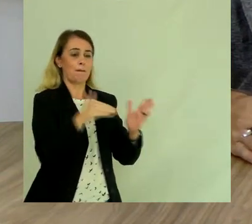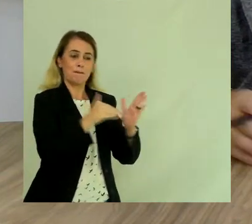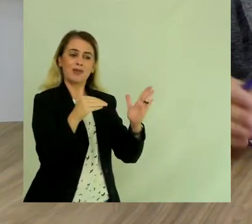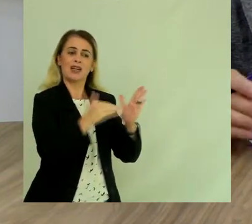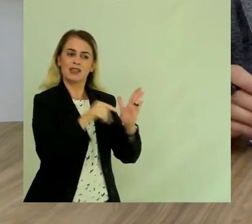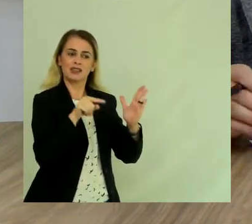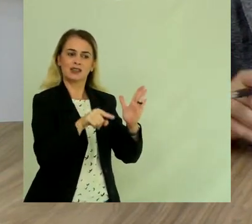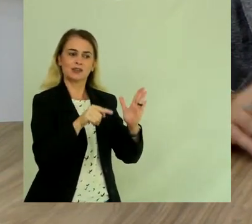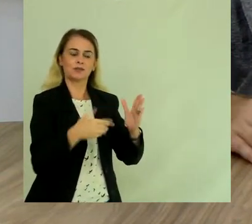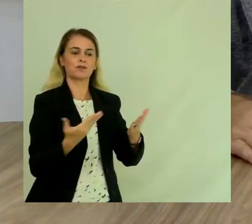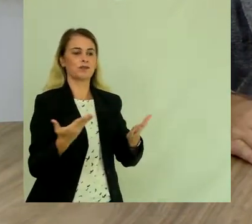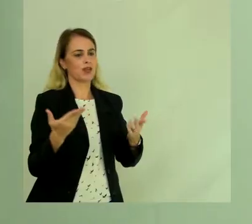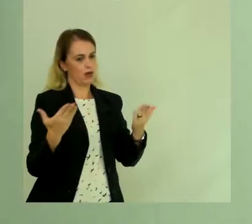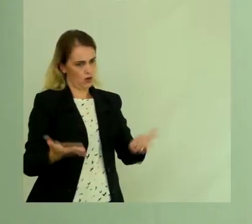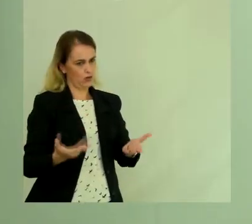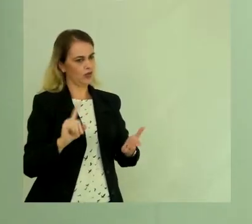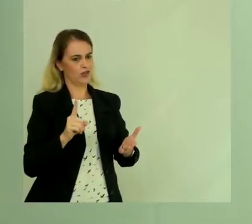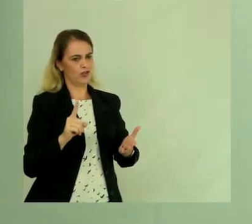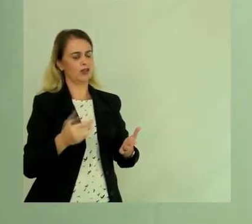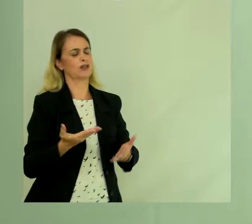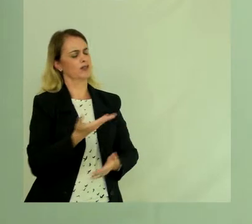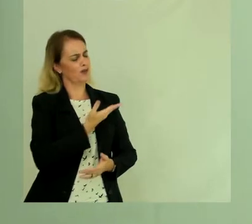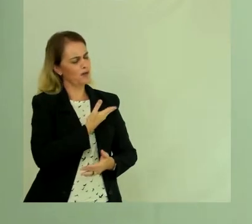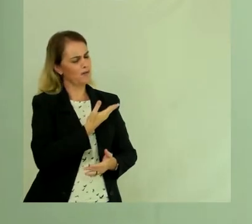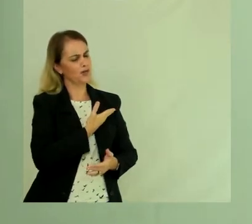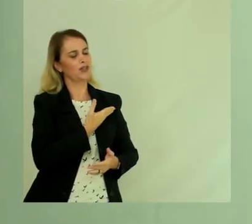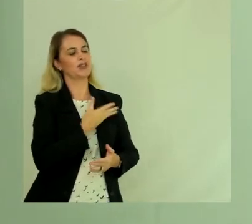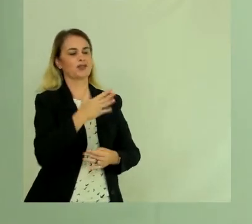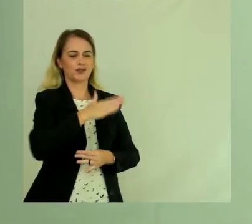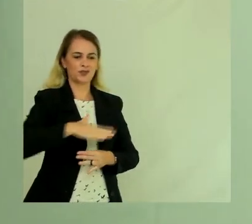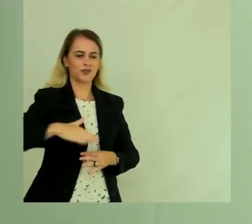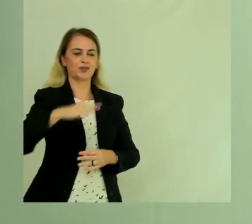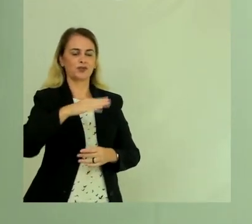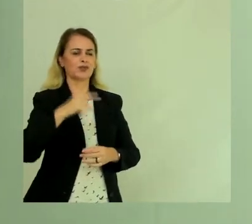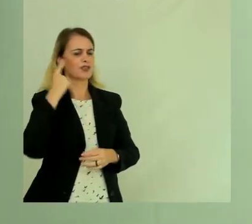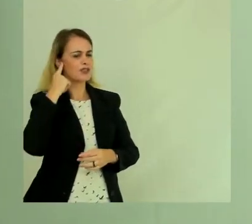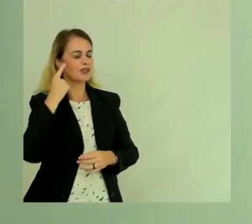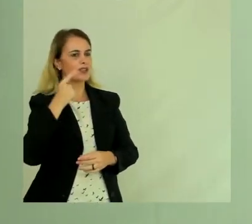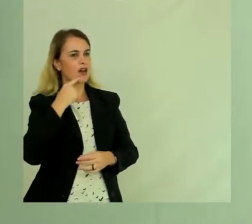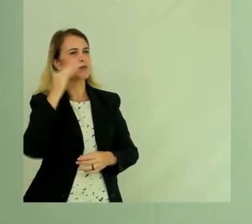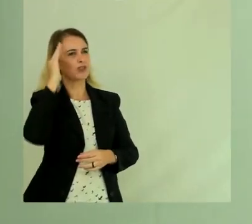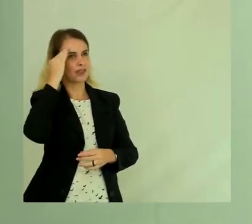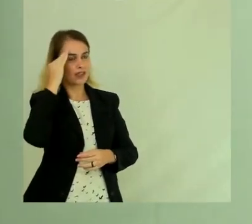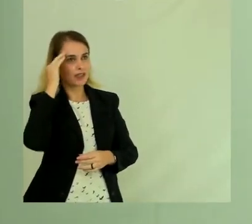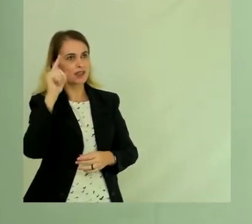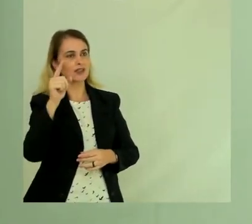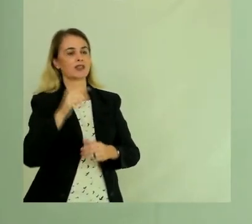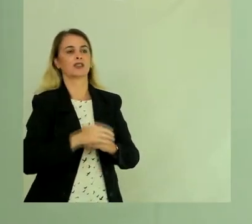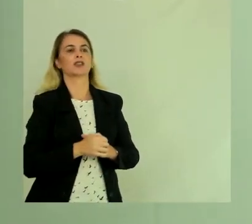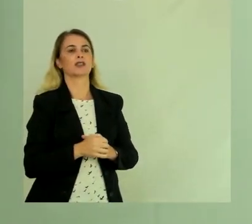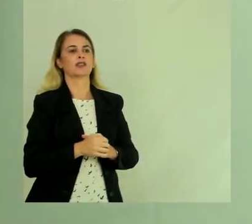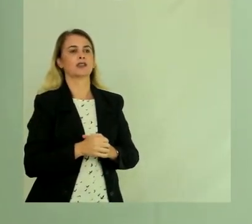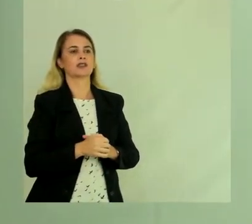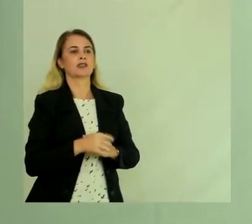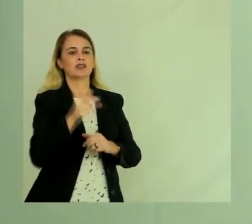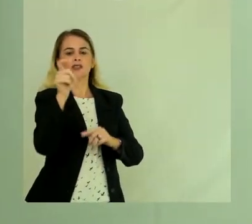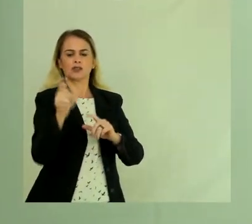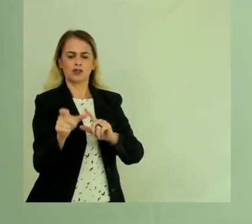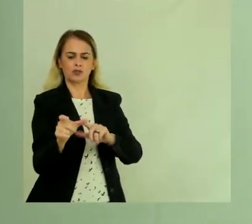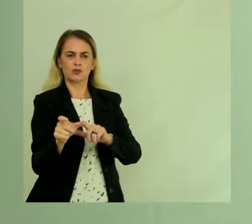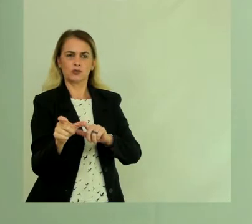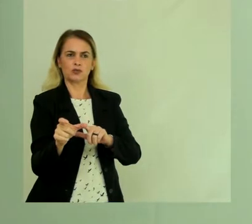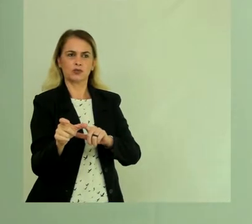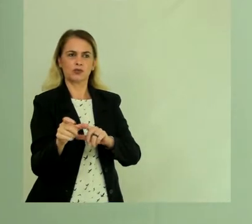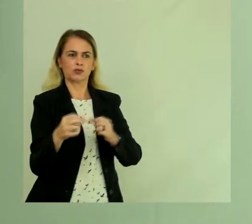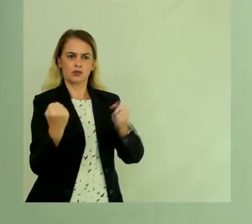hoje são amigos, eles se entendem bem, já conhecem, já sabem que ele é surdo, né? Ele não usa aquela